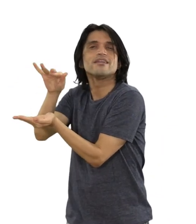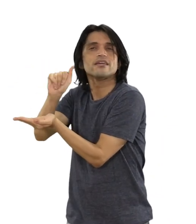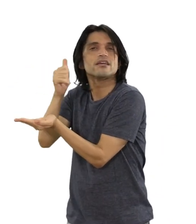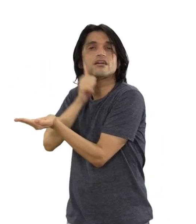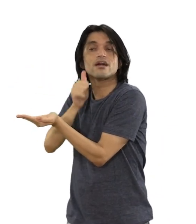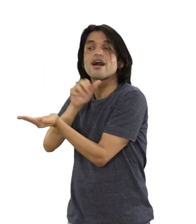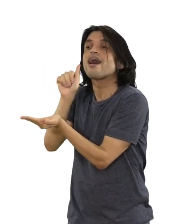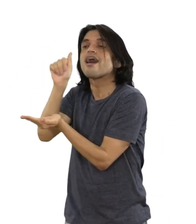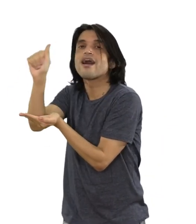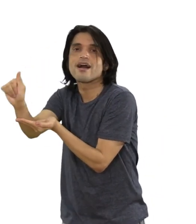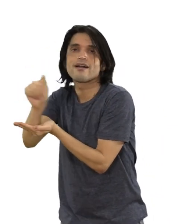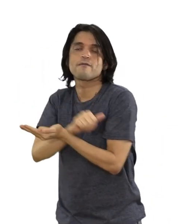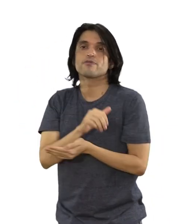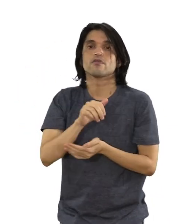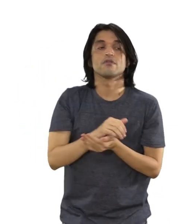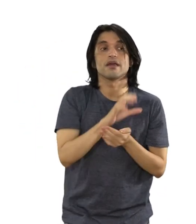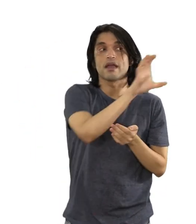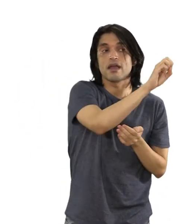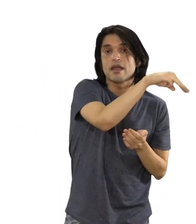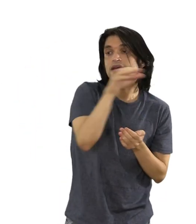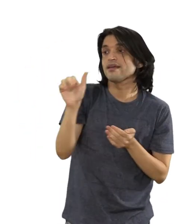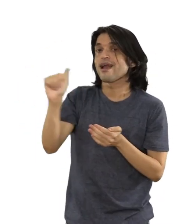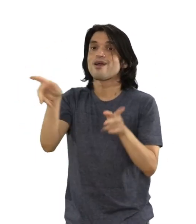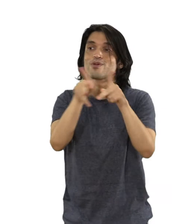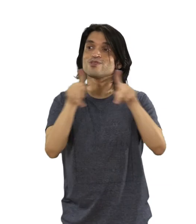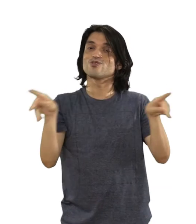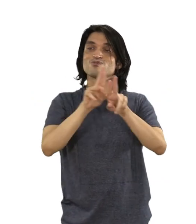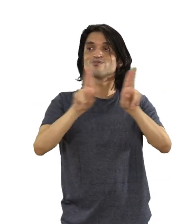com preposições diferentes.